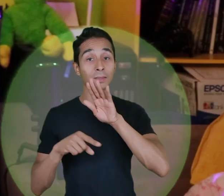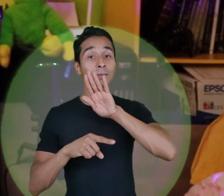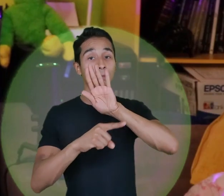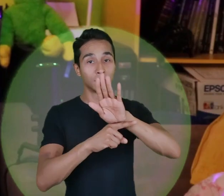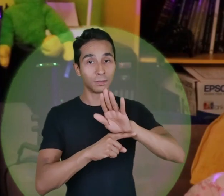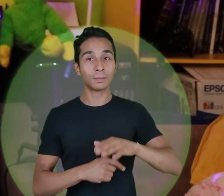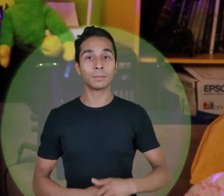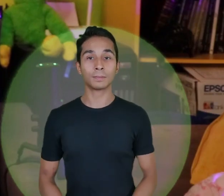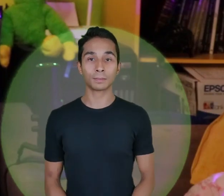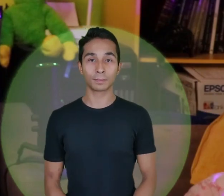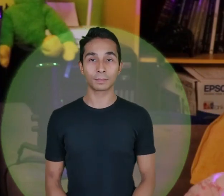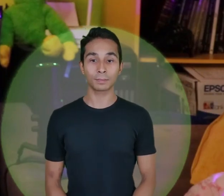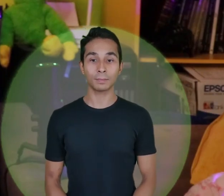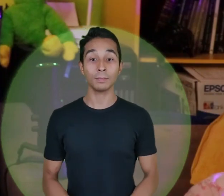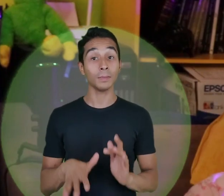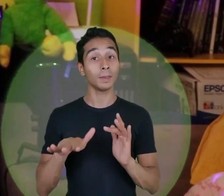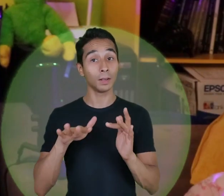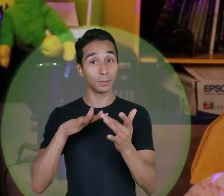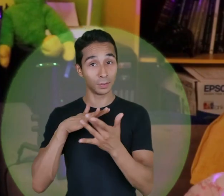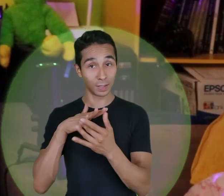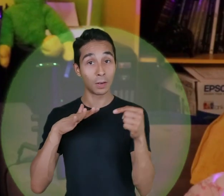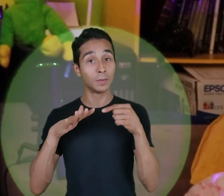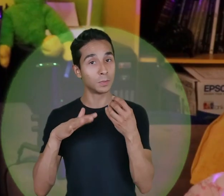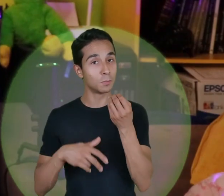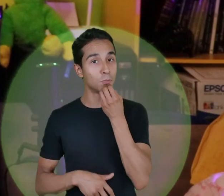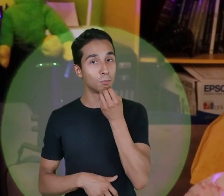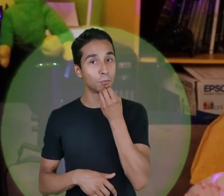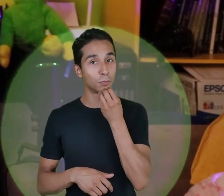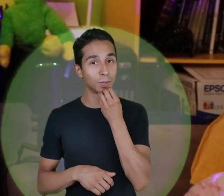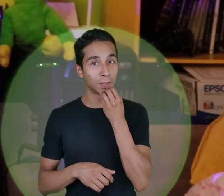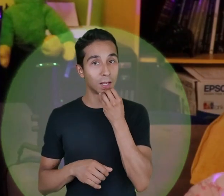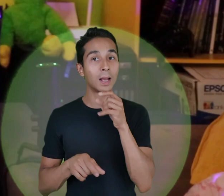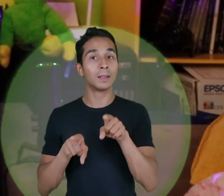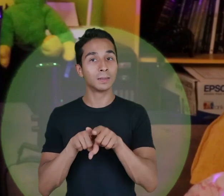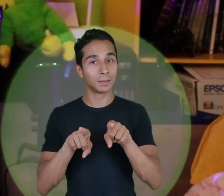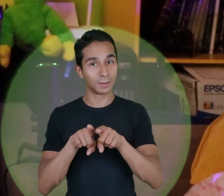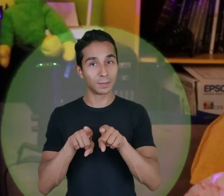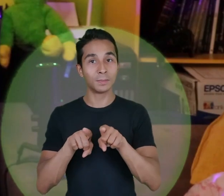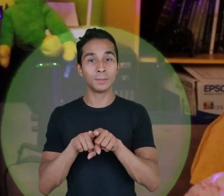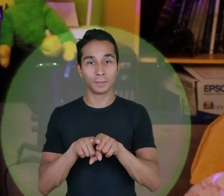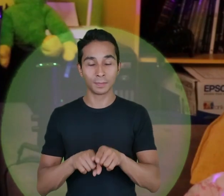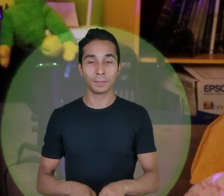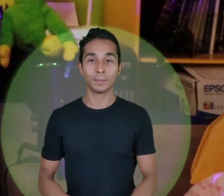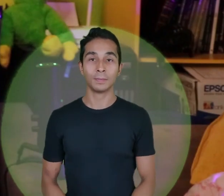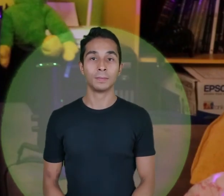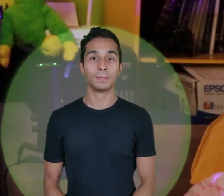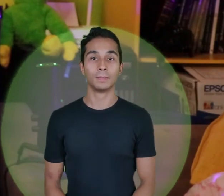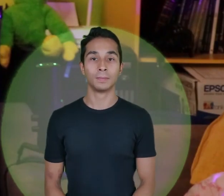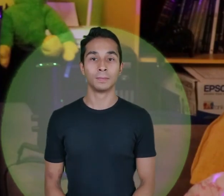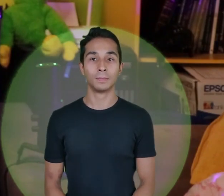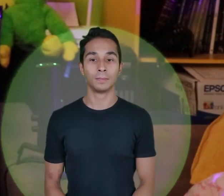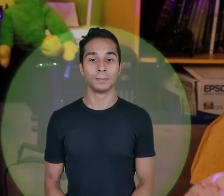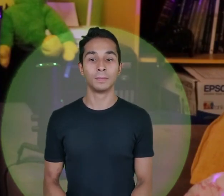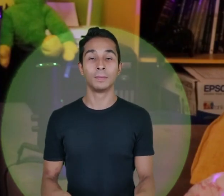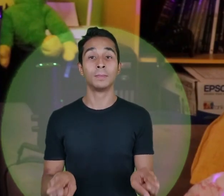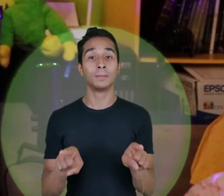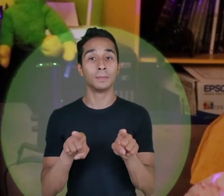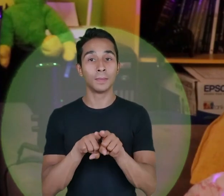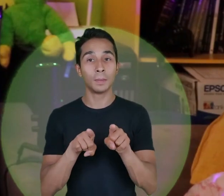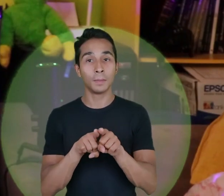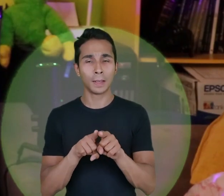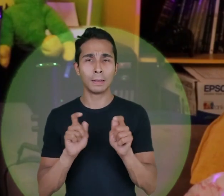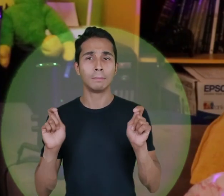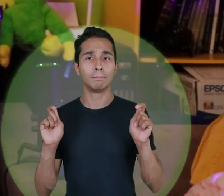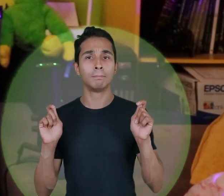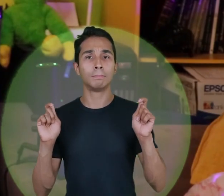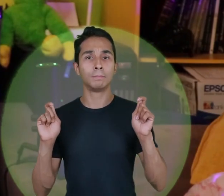mesmo fazer. Pensar, então, essas redes sociais e ferramentas, né, digitais, plataformas digitais, mas pensar também aí em